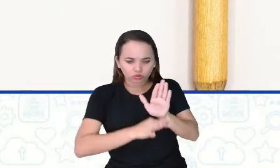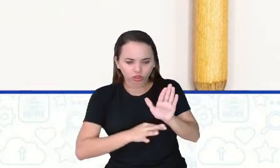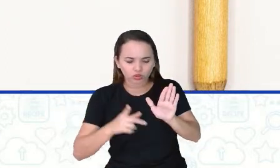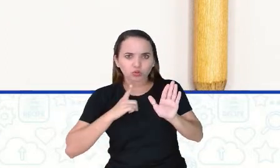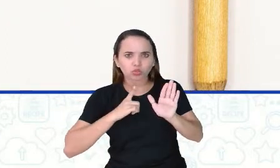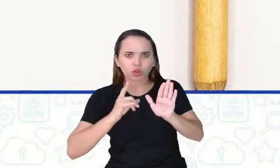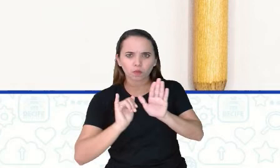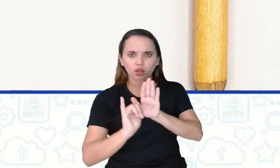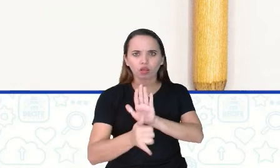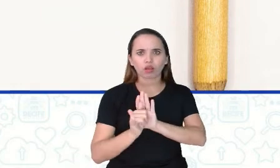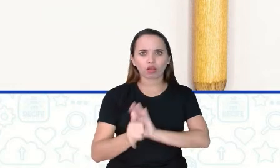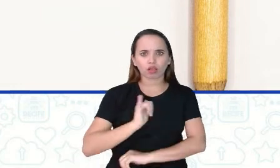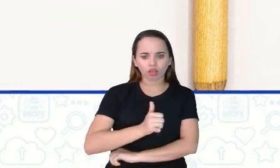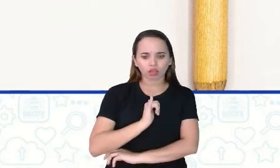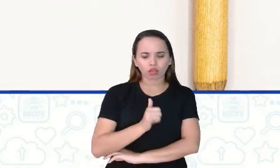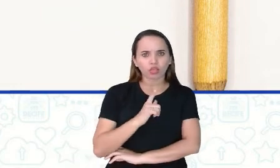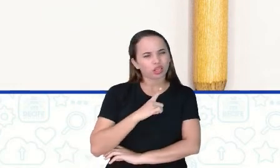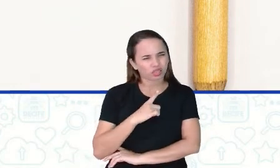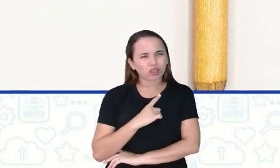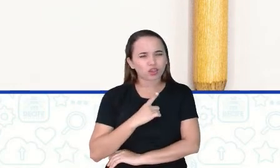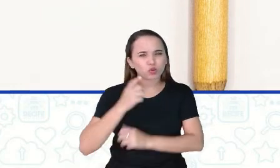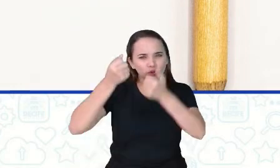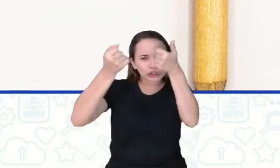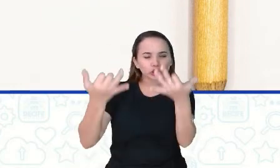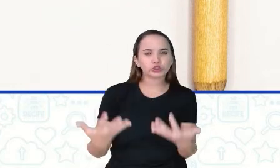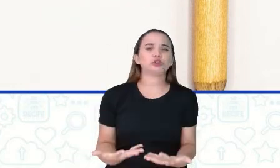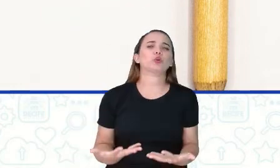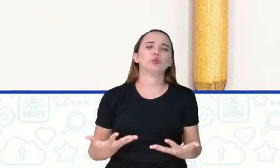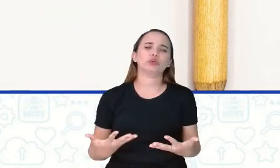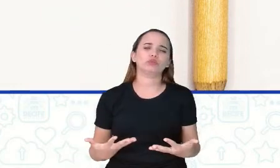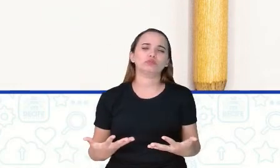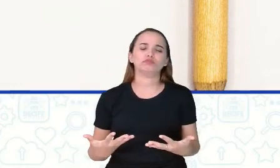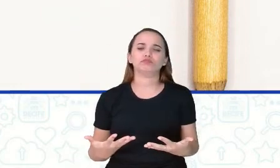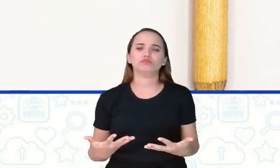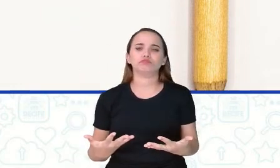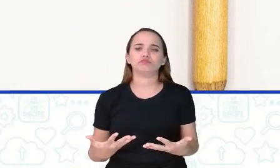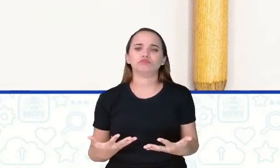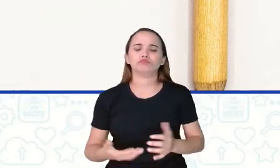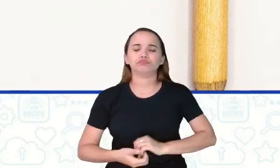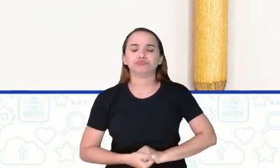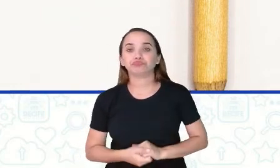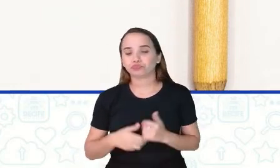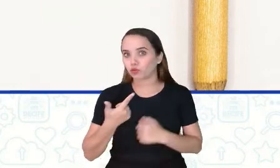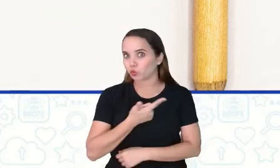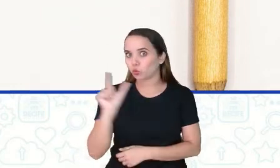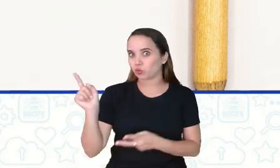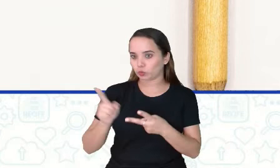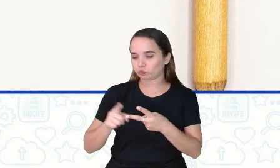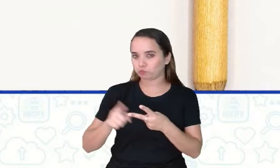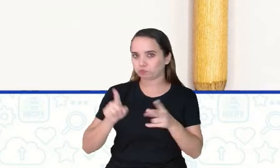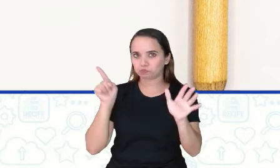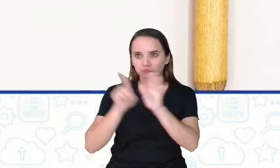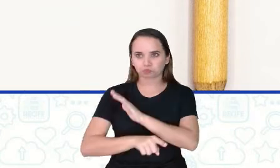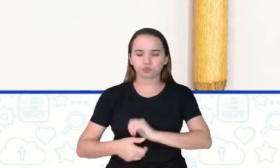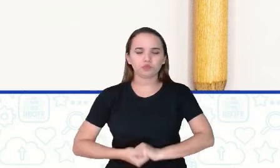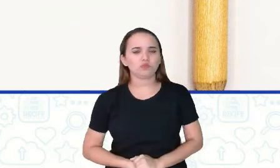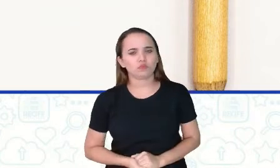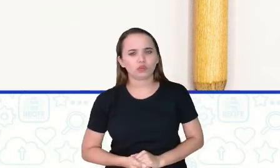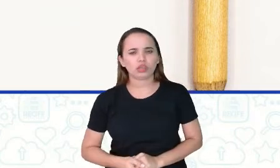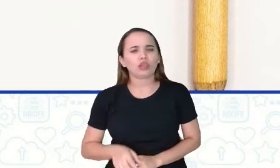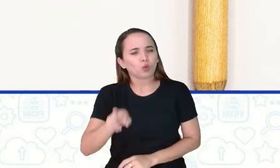narração? Eu estou contando uma história? E é possível, mesmo em tão pouco